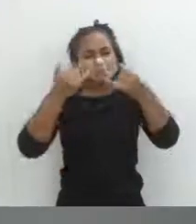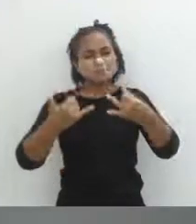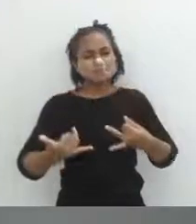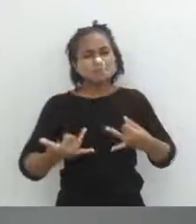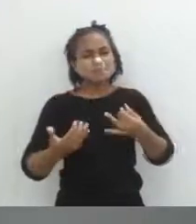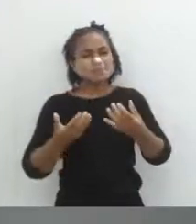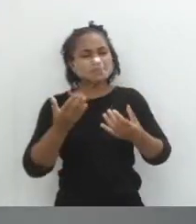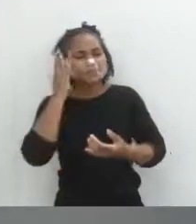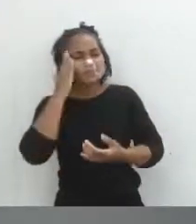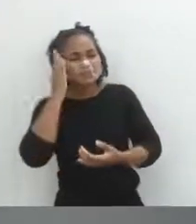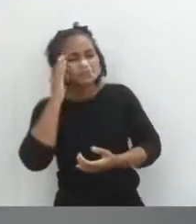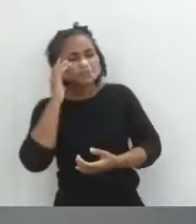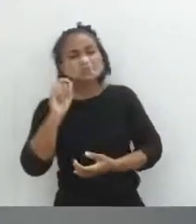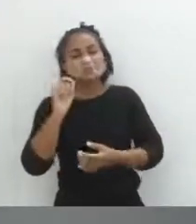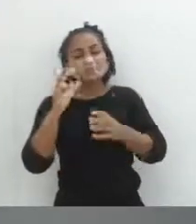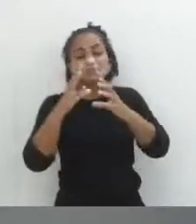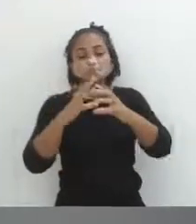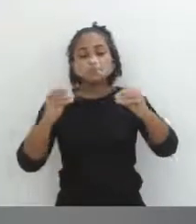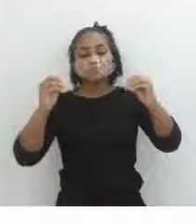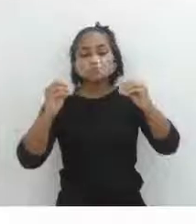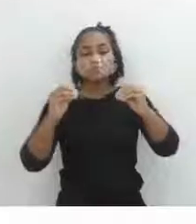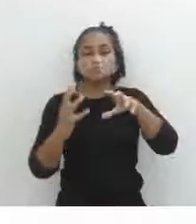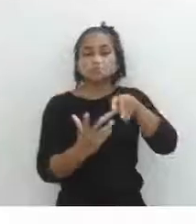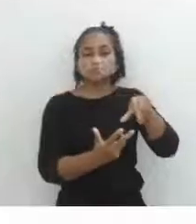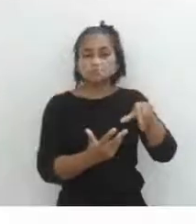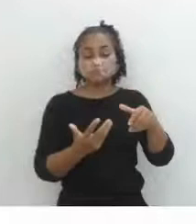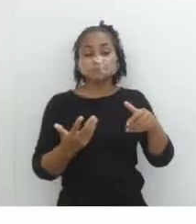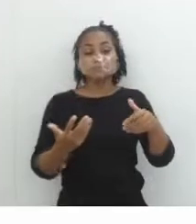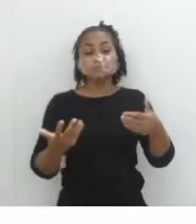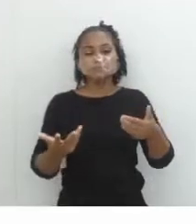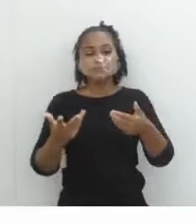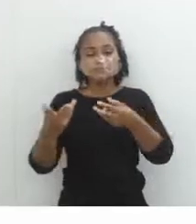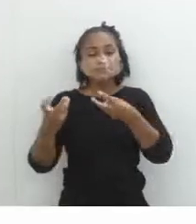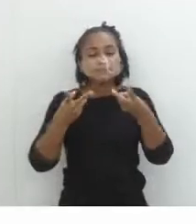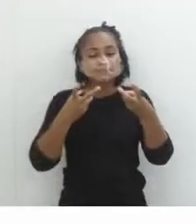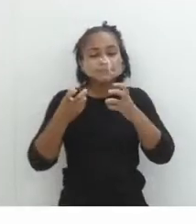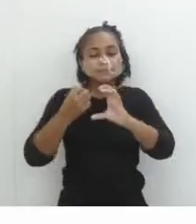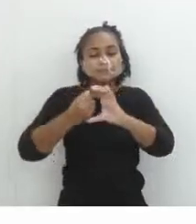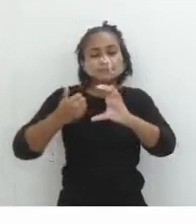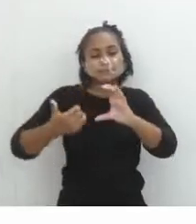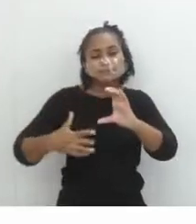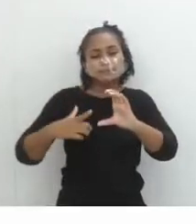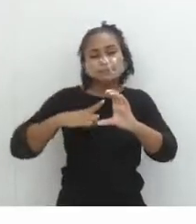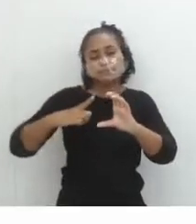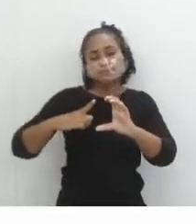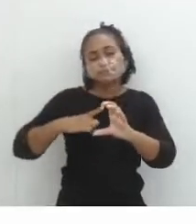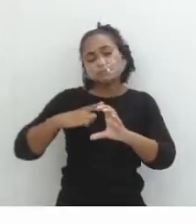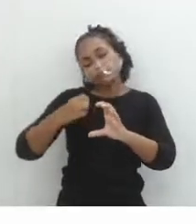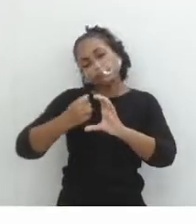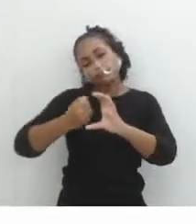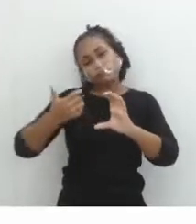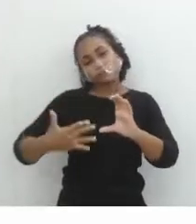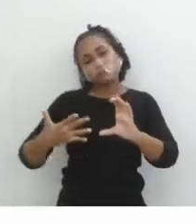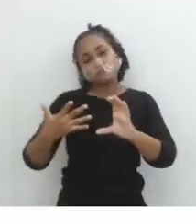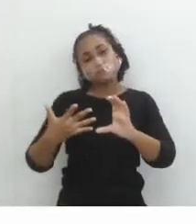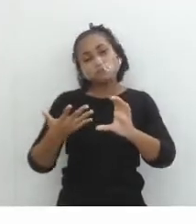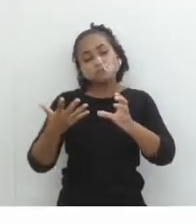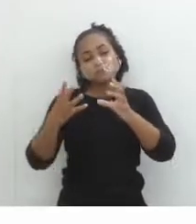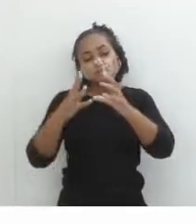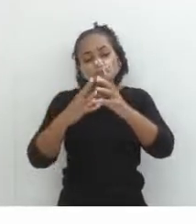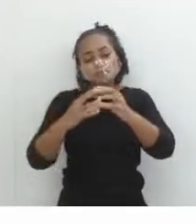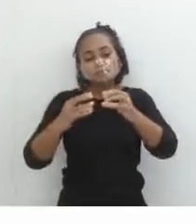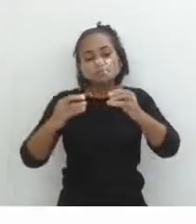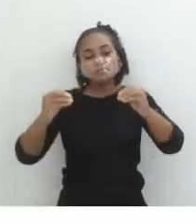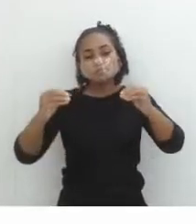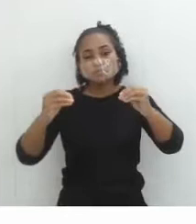tentar entender o que é um solvente universal. Dentre as suas propriedades, eles têm a capacidade de